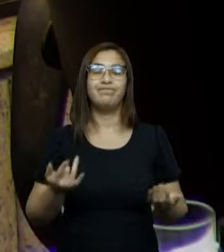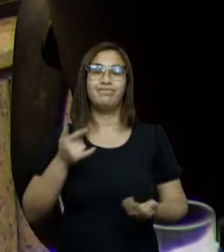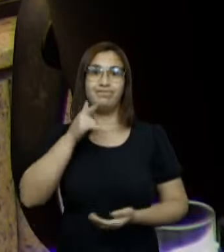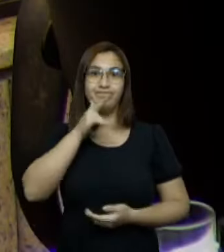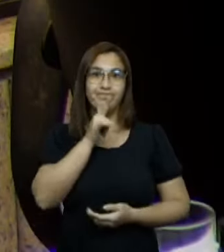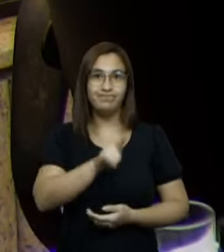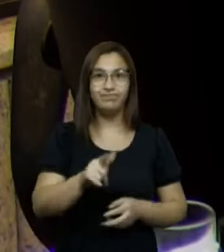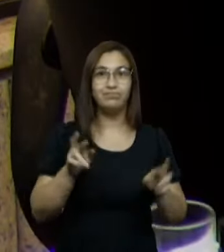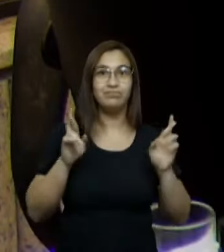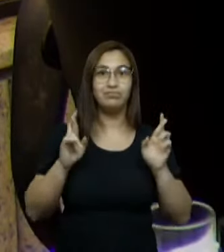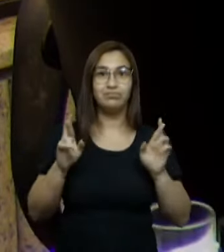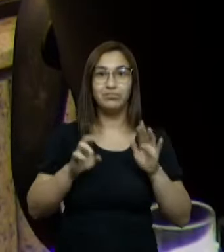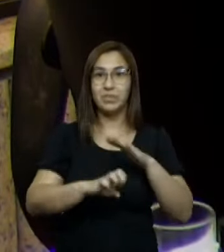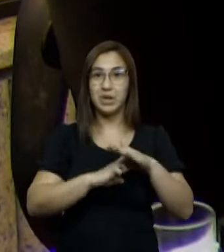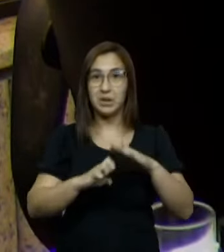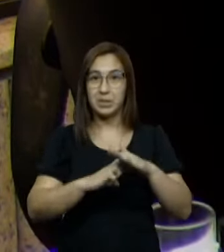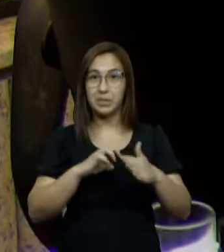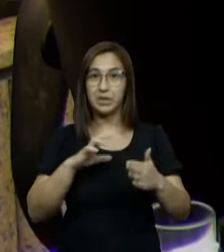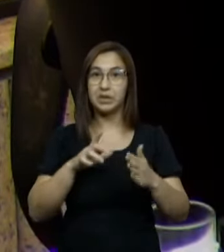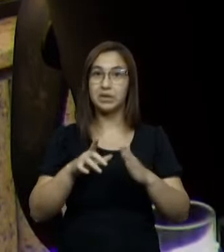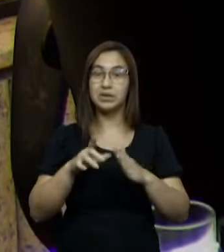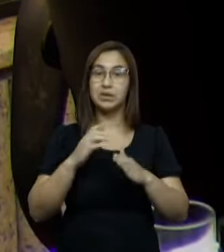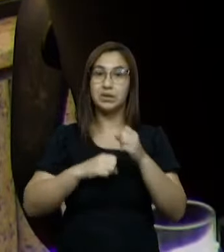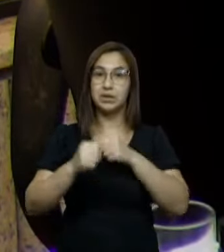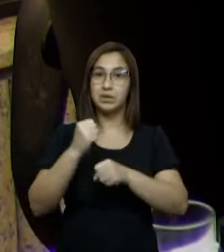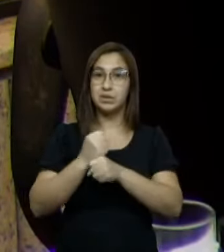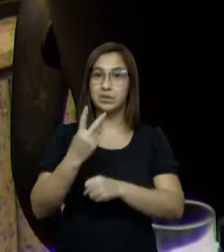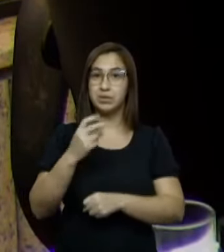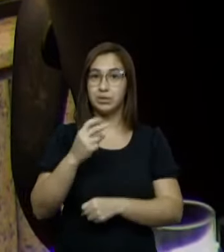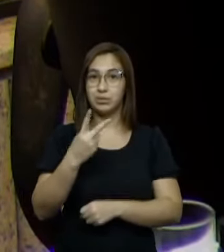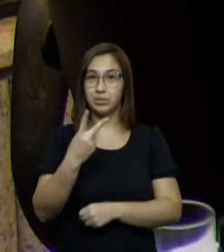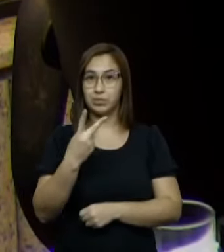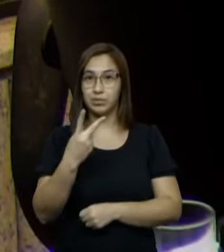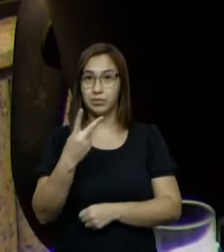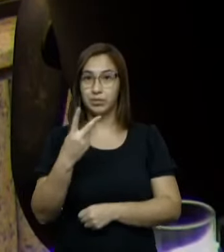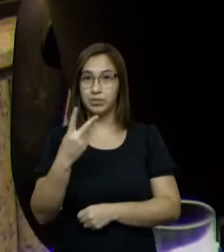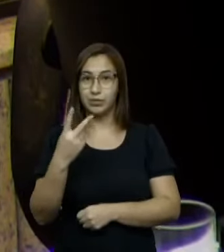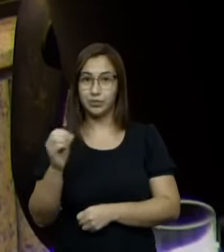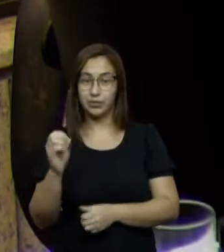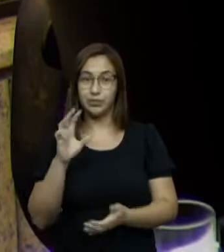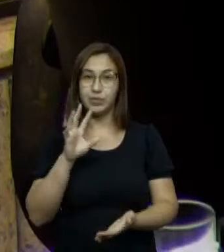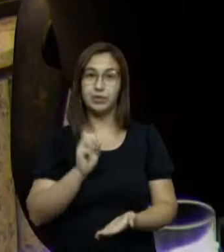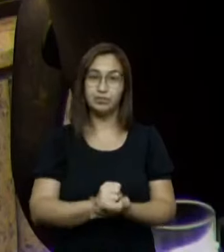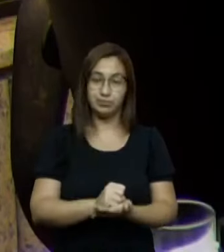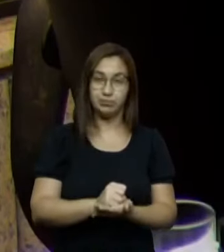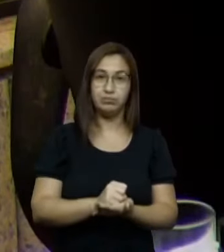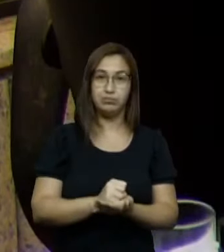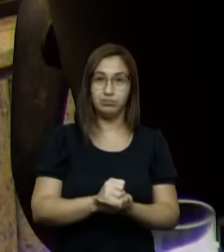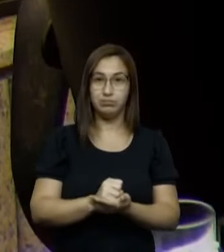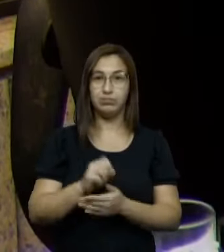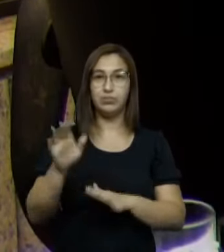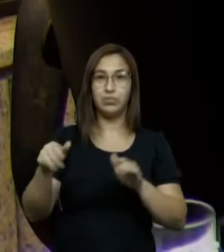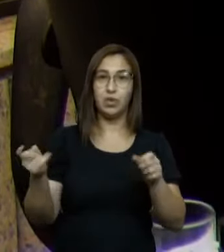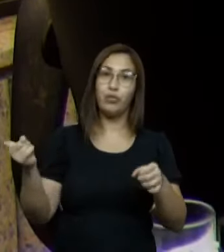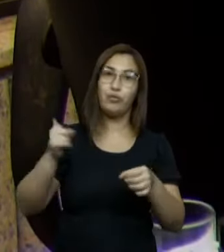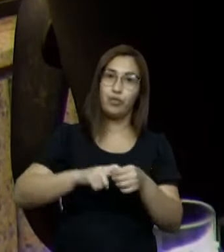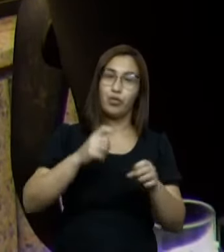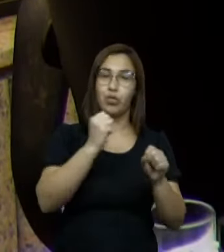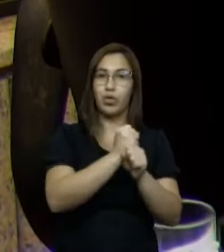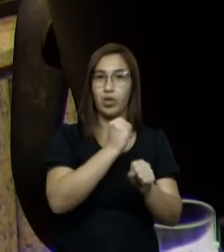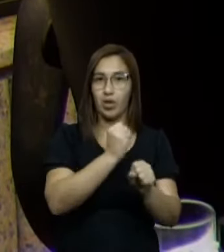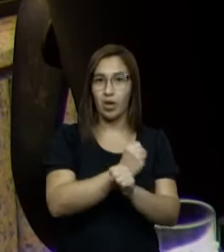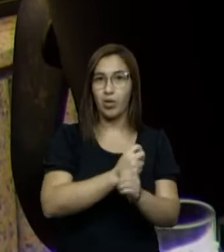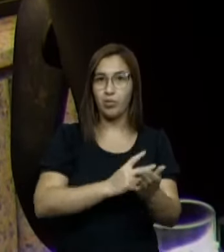uma empresa foi contratada para restartar, para voltar com as obras, para tocar as